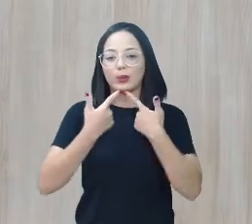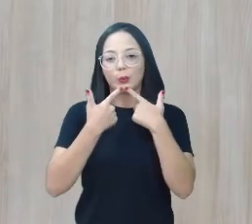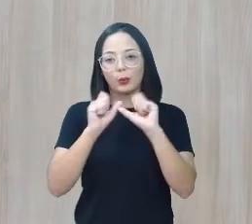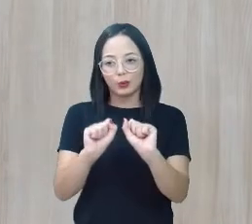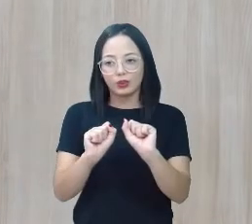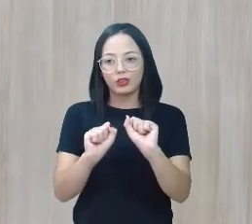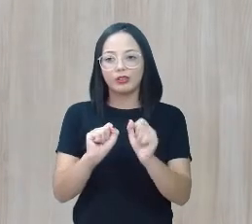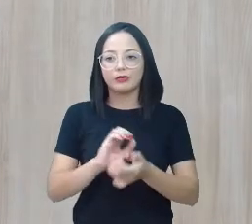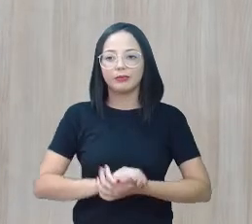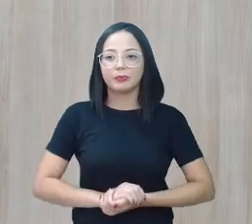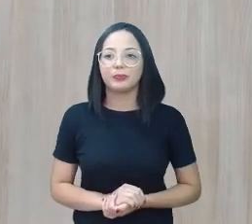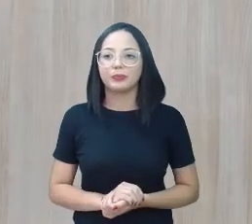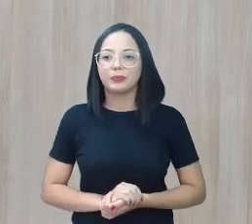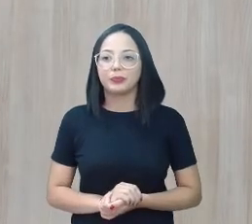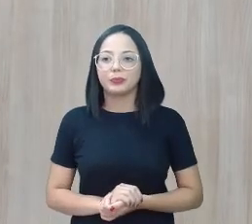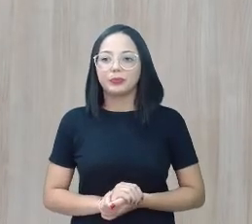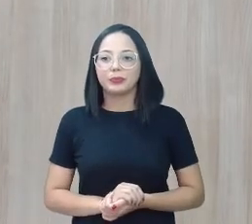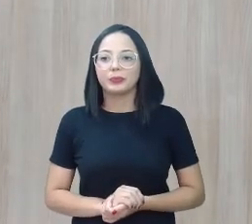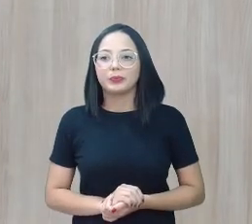linguística.